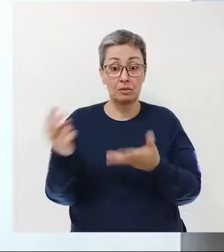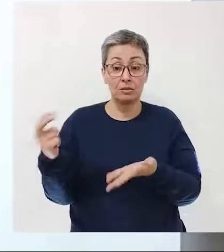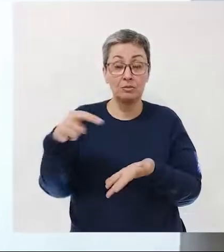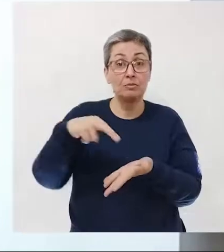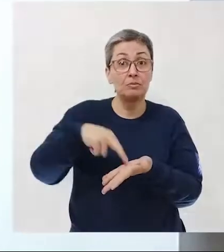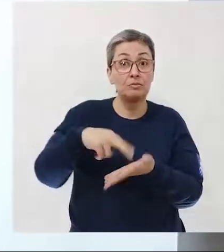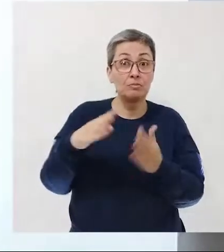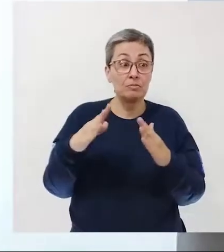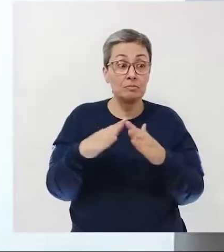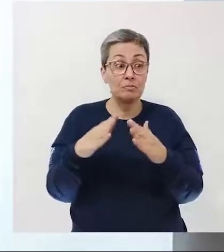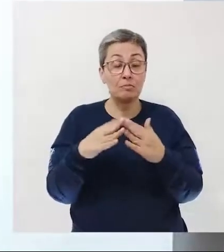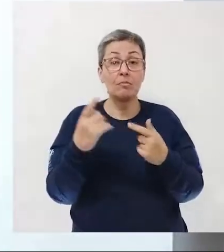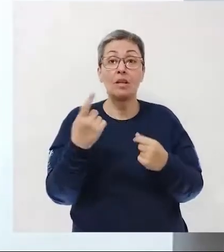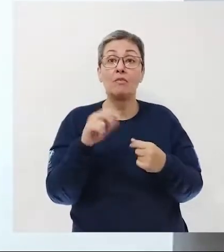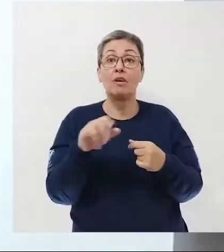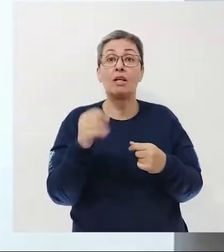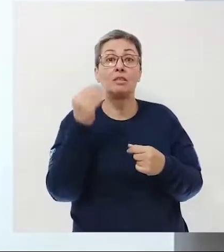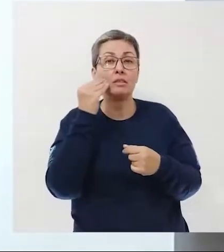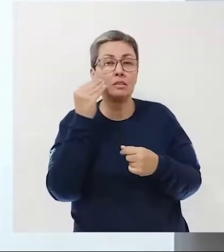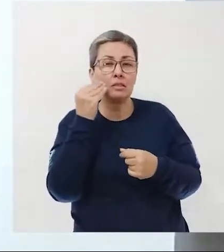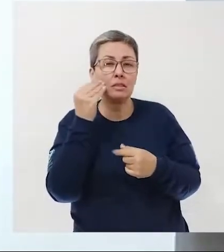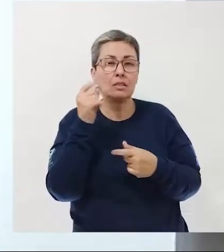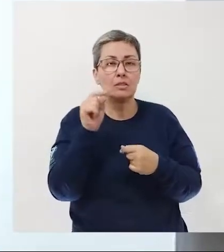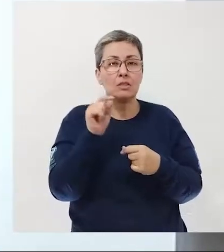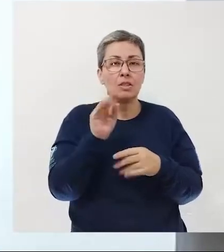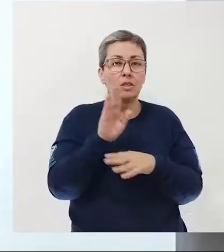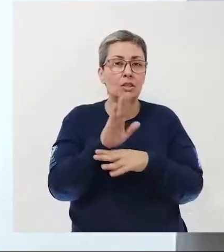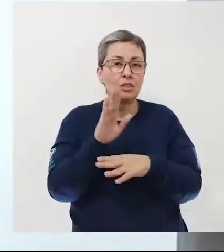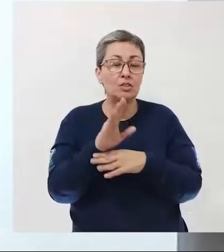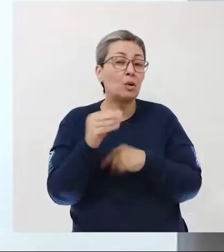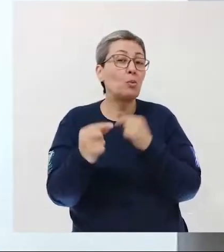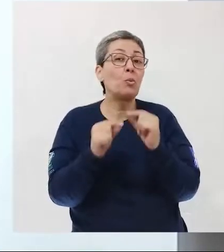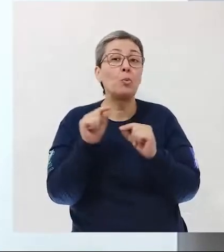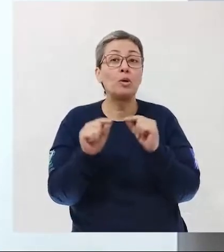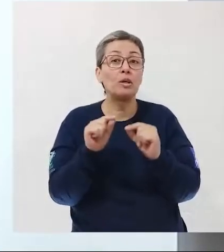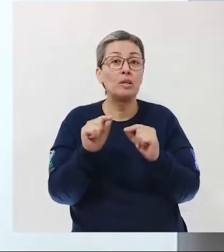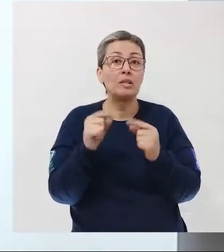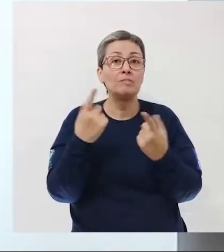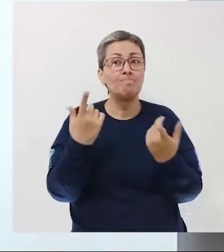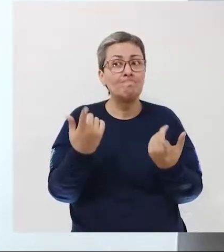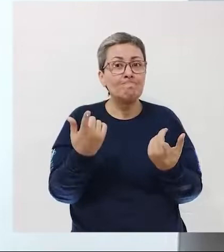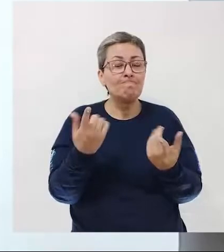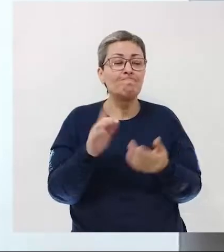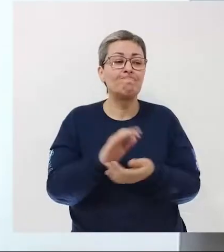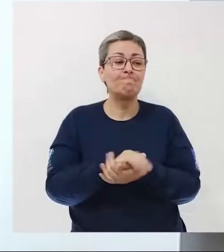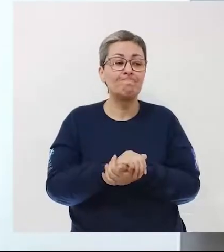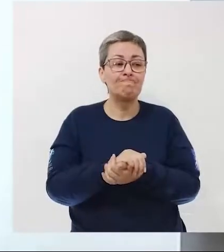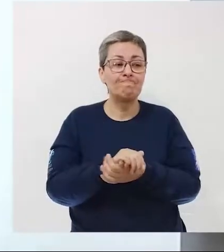chegar na tua casa, ele vai tentar te ajudar no quê?